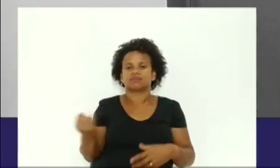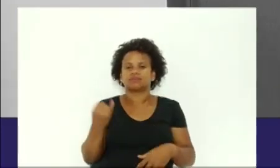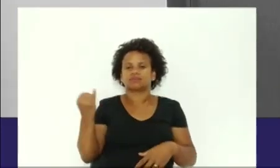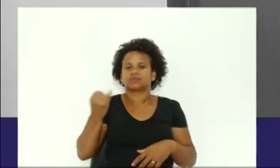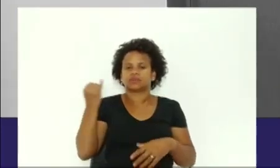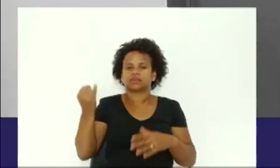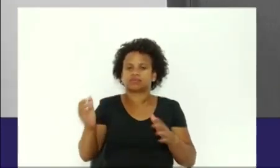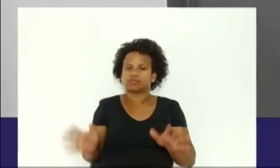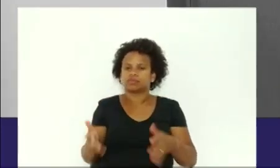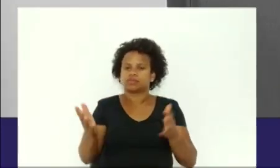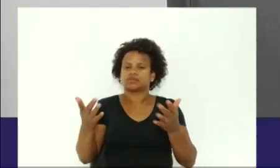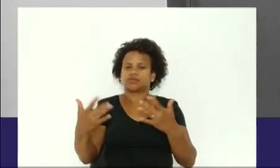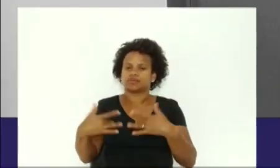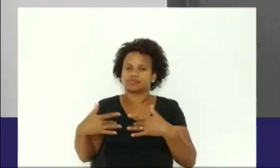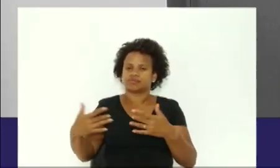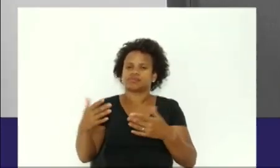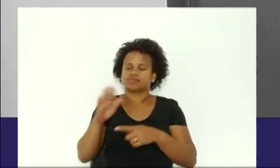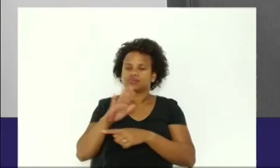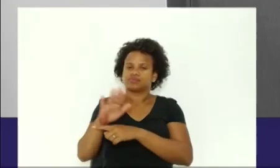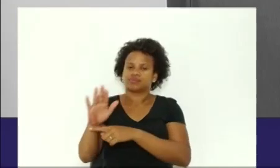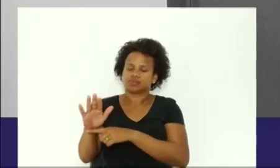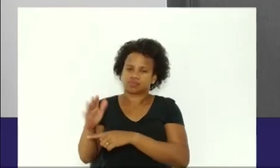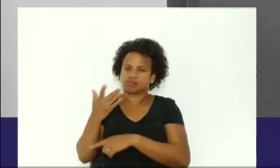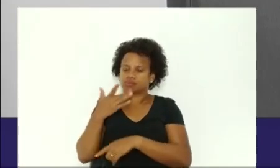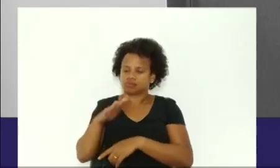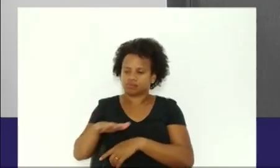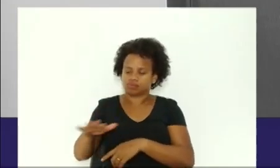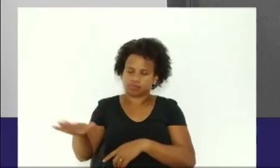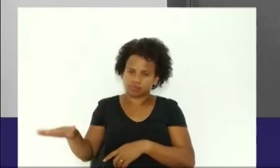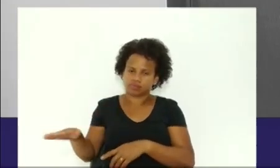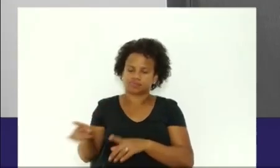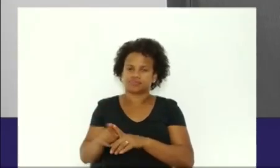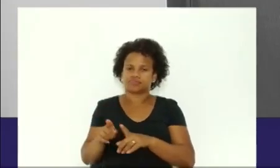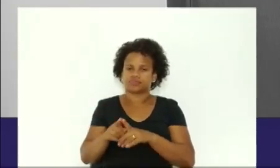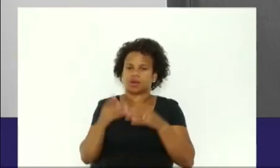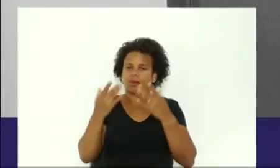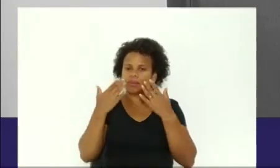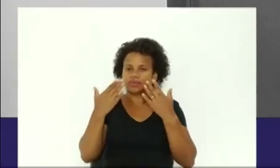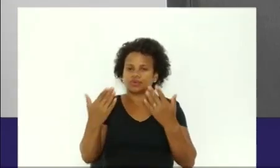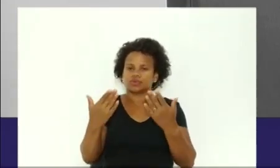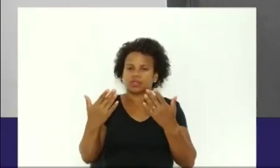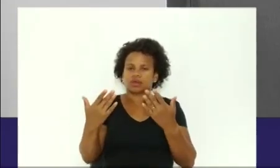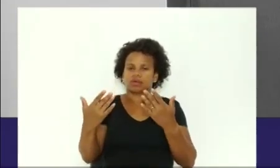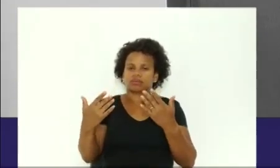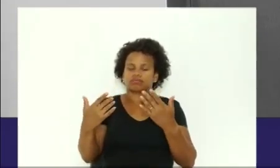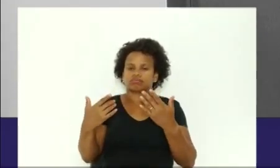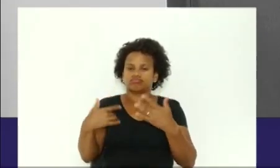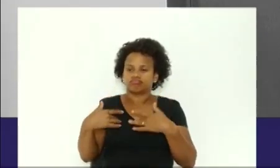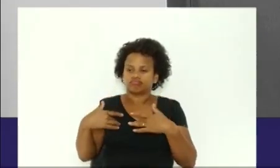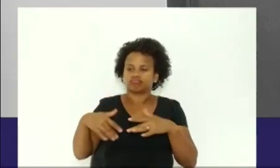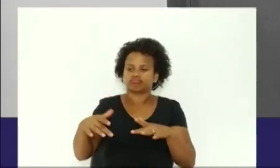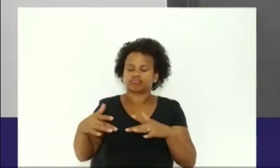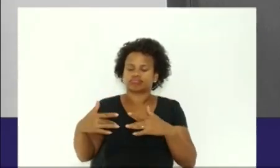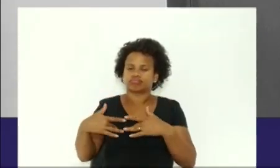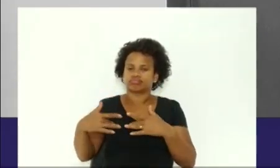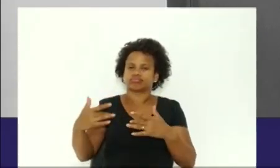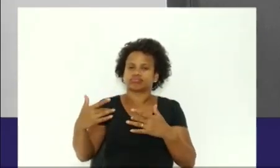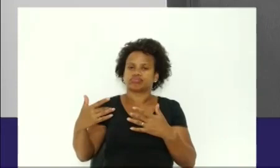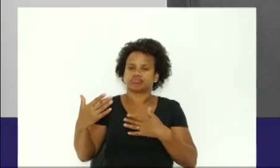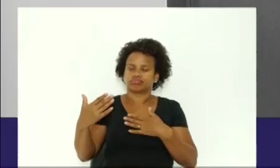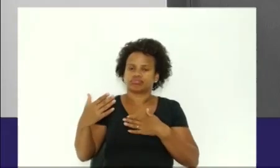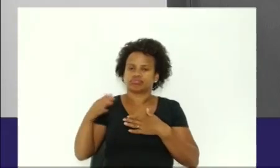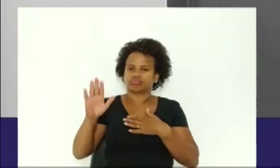incentivar a solidariedade nas crianças, mostrando que está disponível para ajudar o próximo, buscar amenizar a dor,